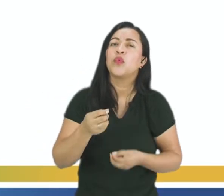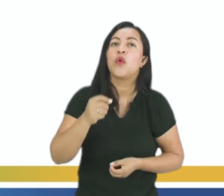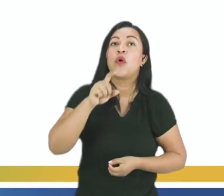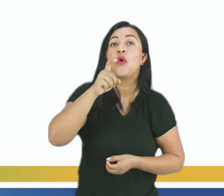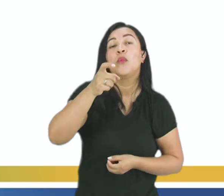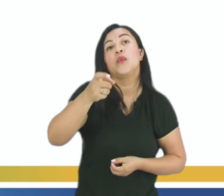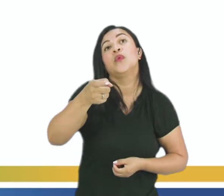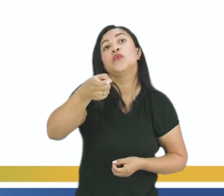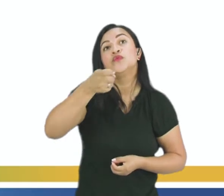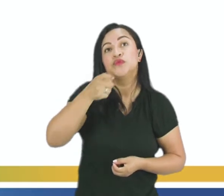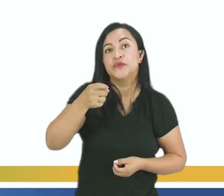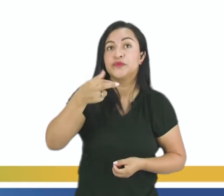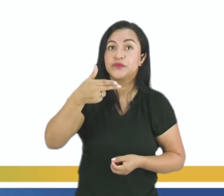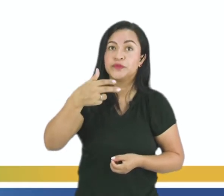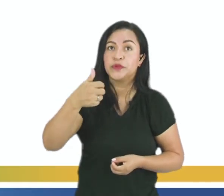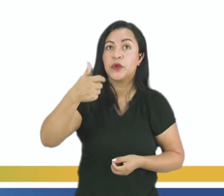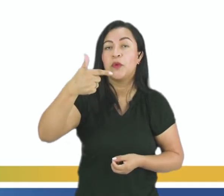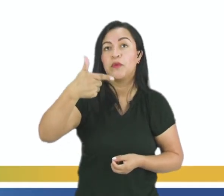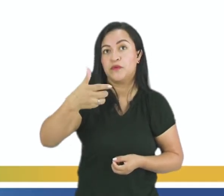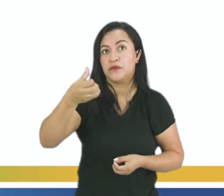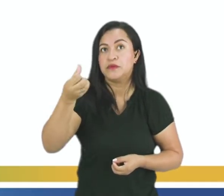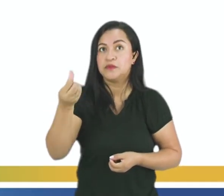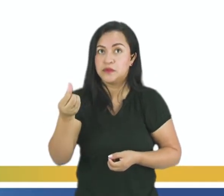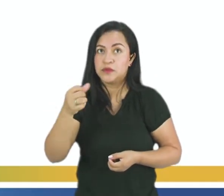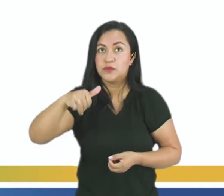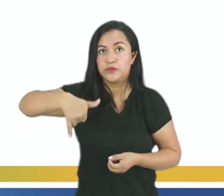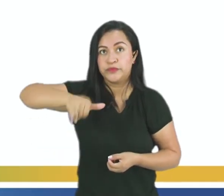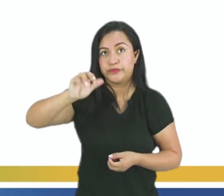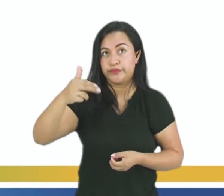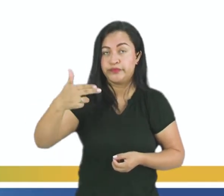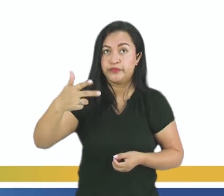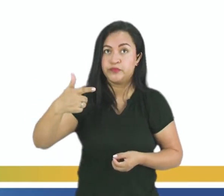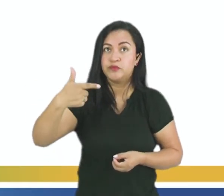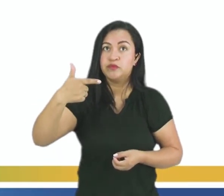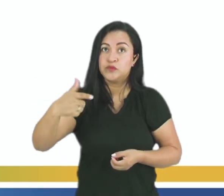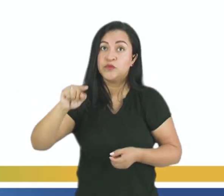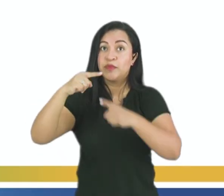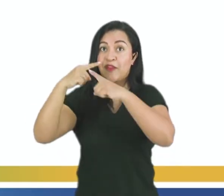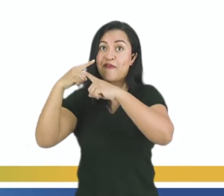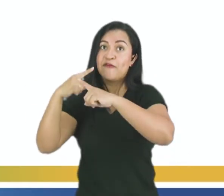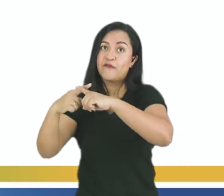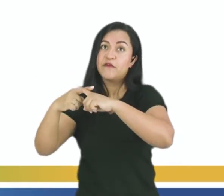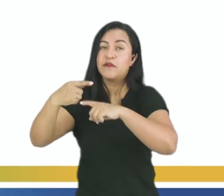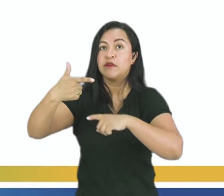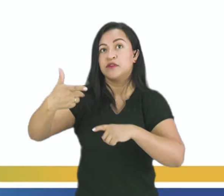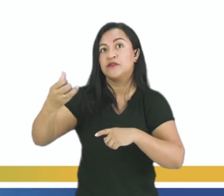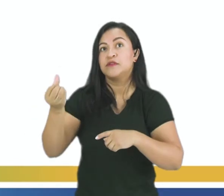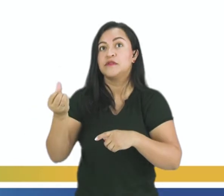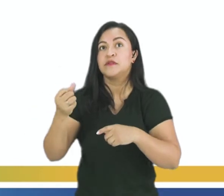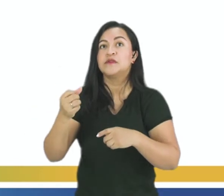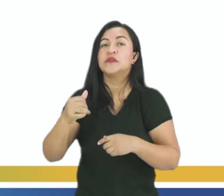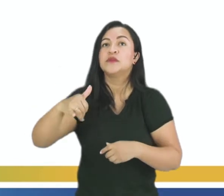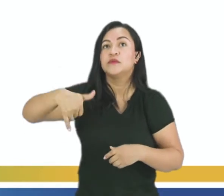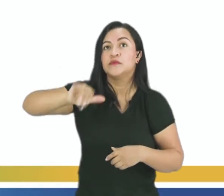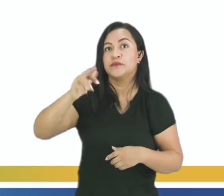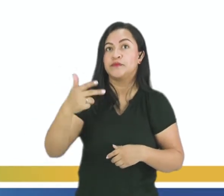igual a 26, y vai ser igual a 2 vezes 26. Então, o nosso y é igual a